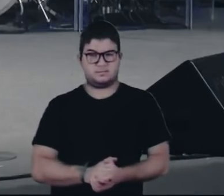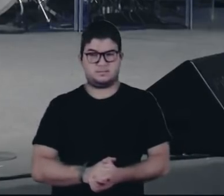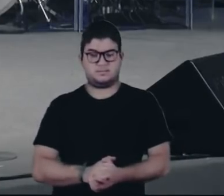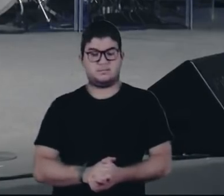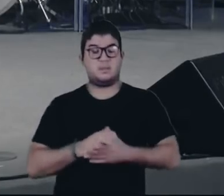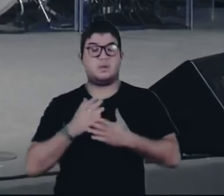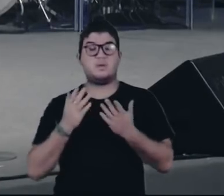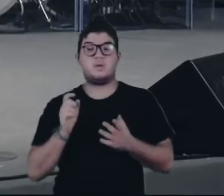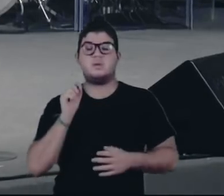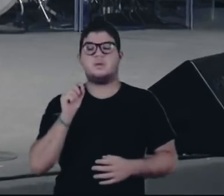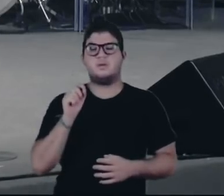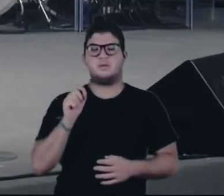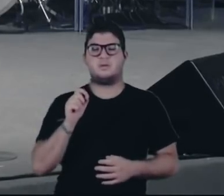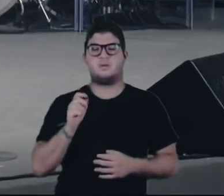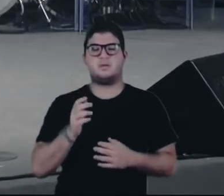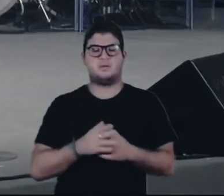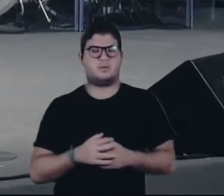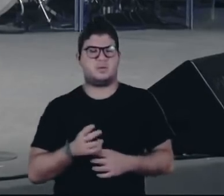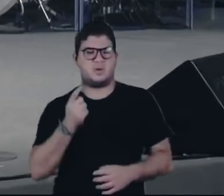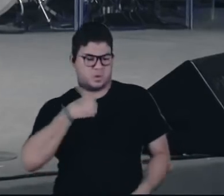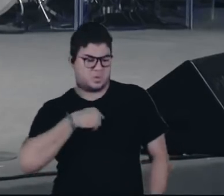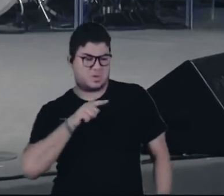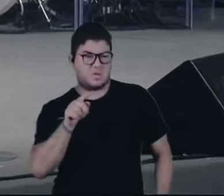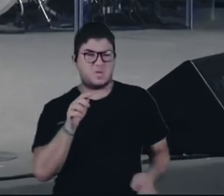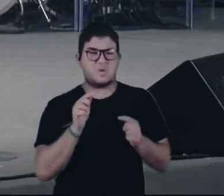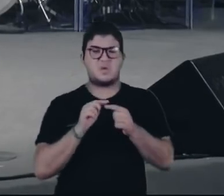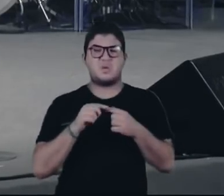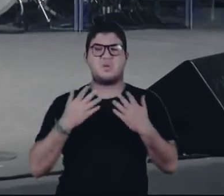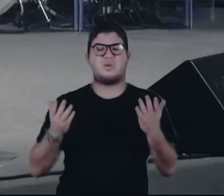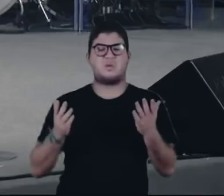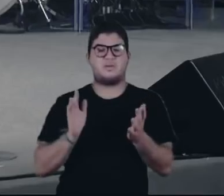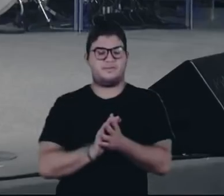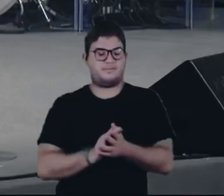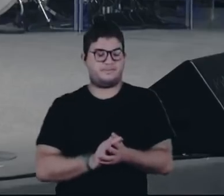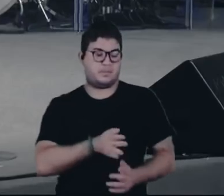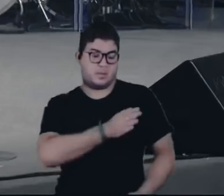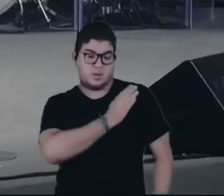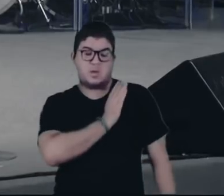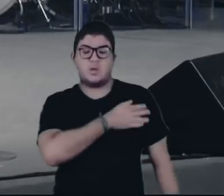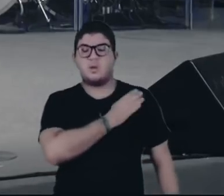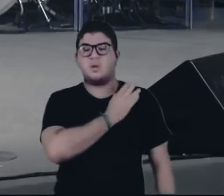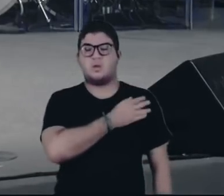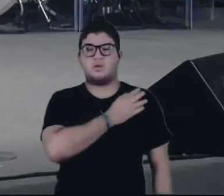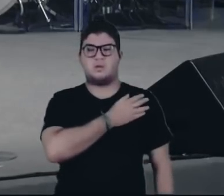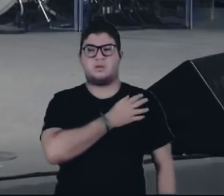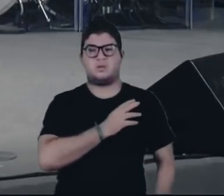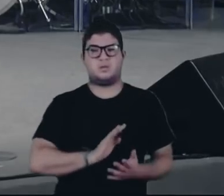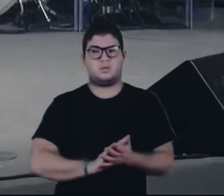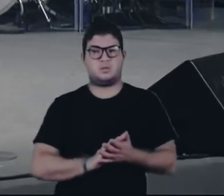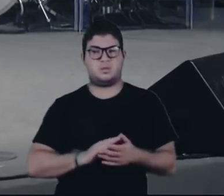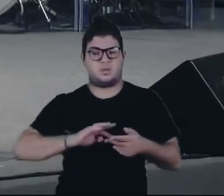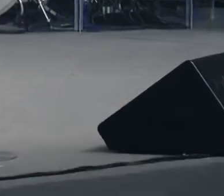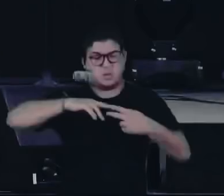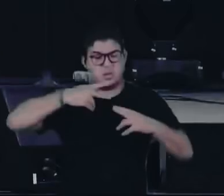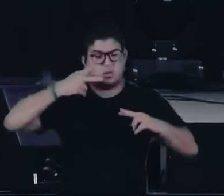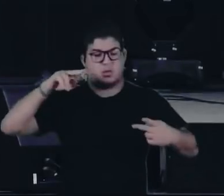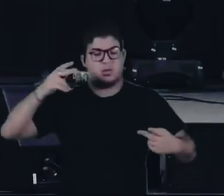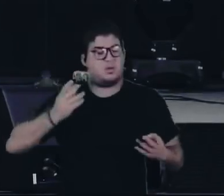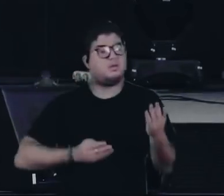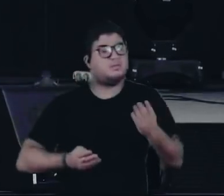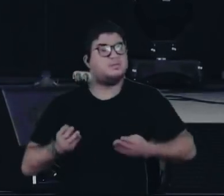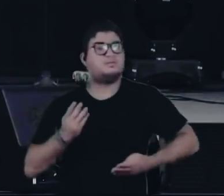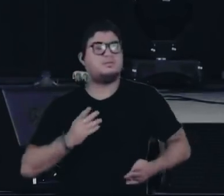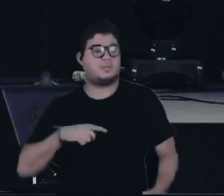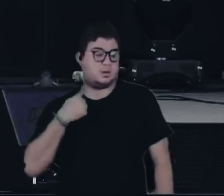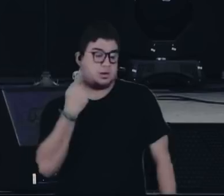O que é que isso tem a ver comigo, com você? Um coração com DNA de servo é o que a